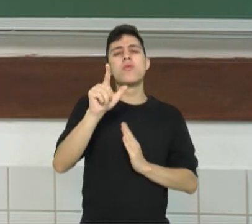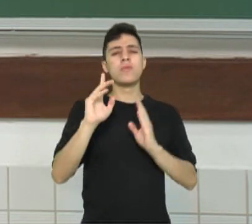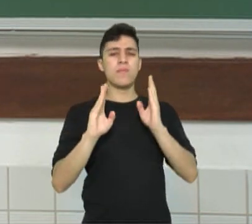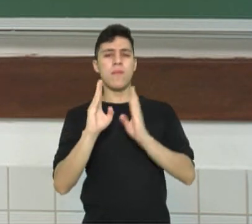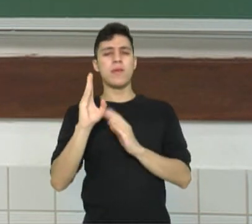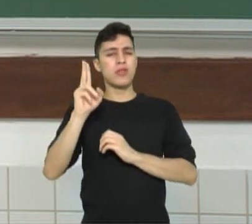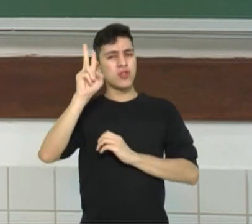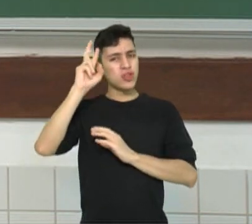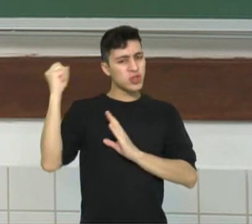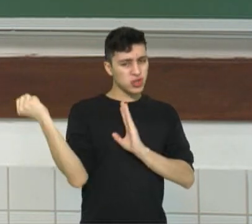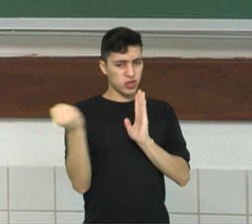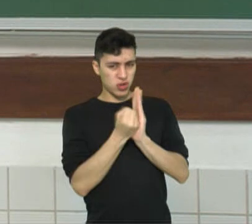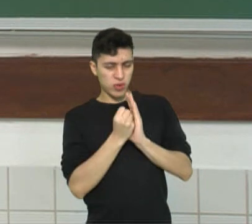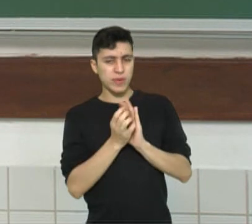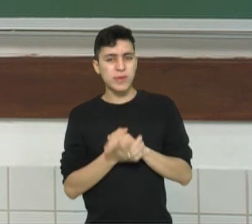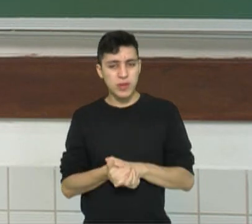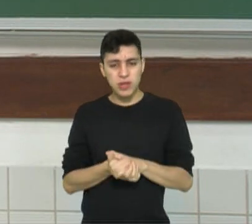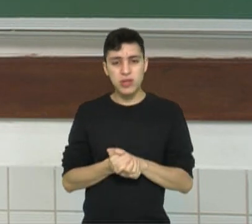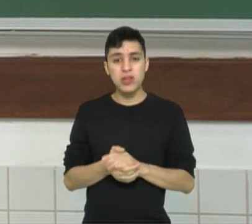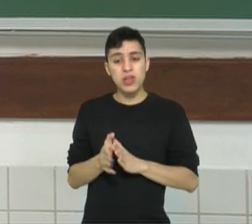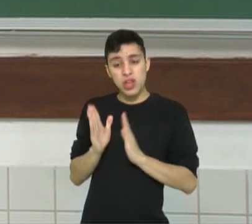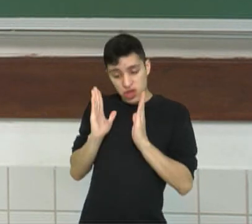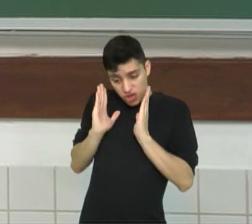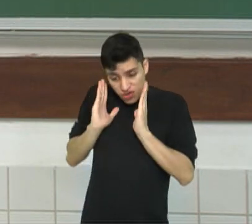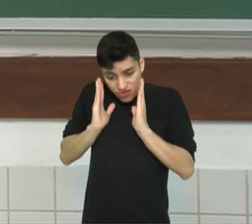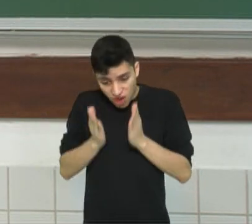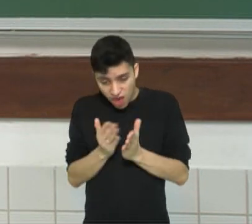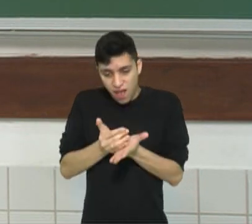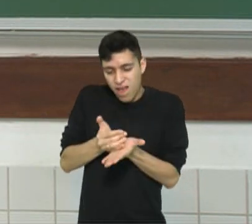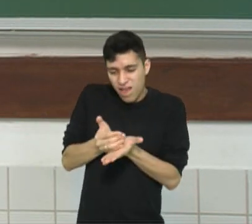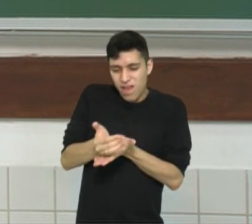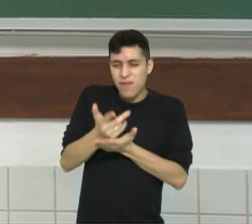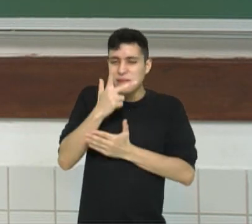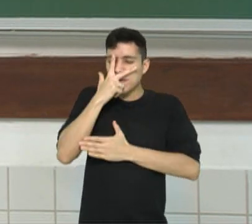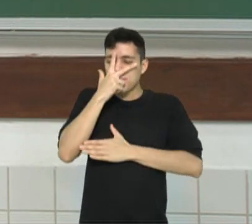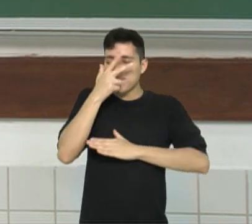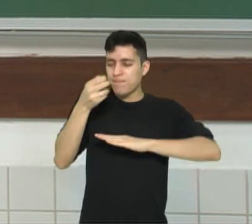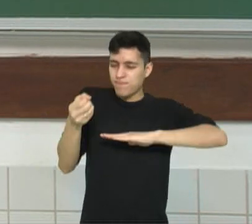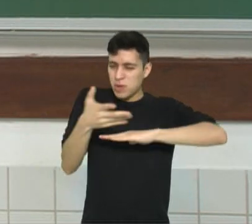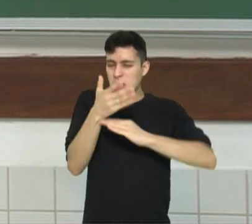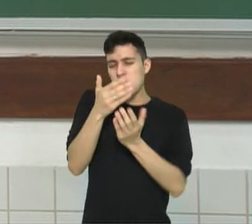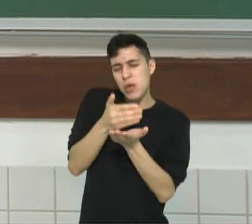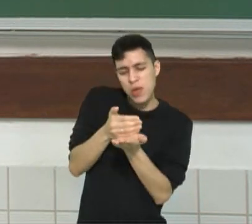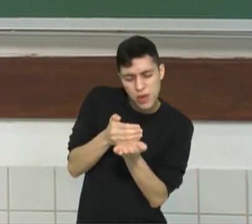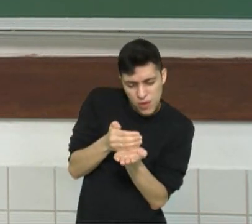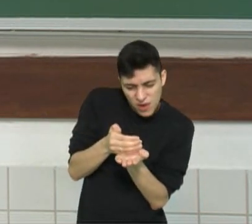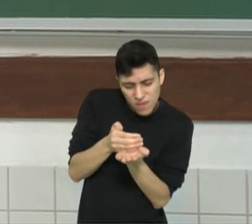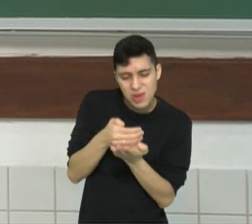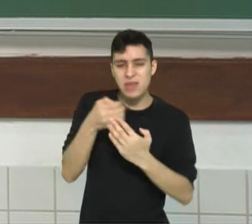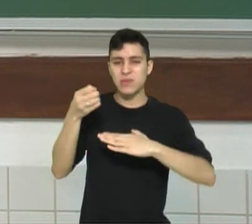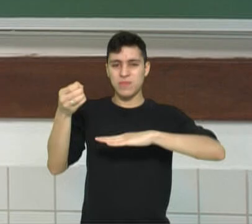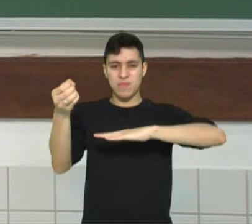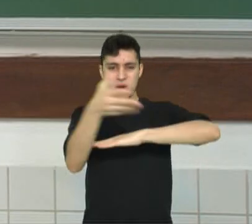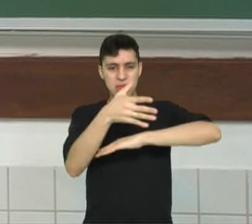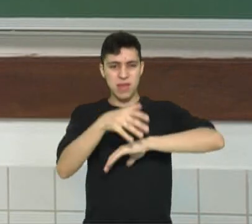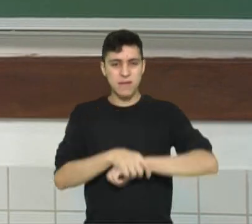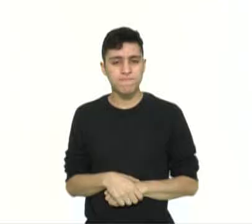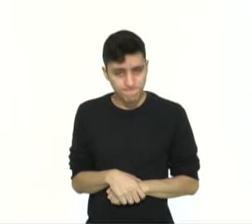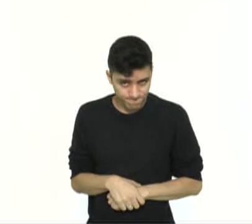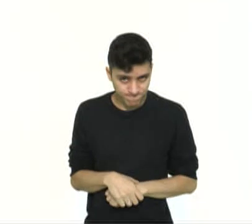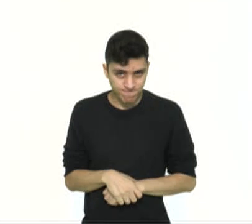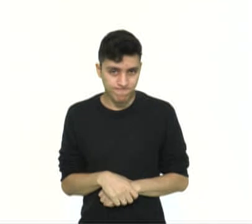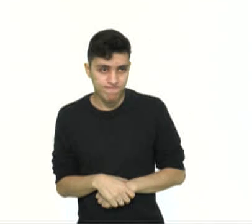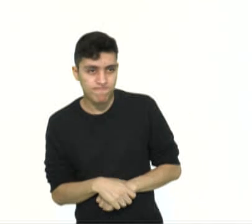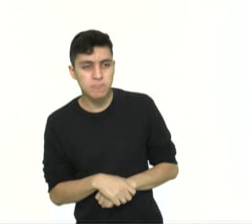histórica. Nós já estamos vivendo ali, né, o início da era moderna, da Idade Moderna. Então,